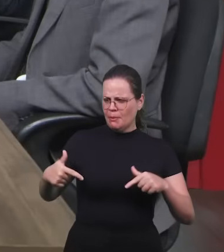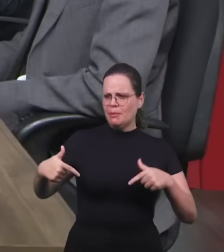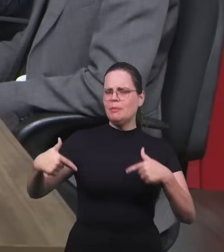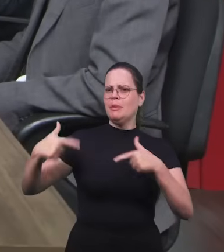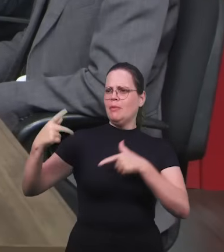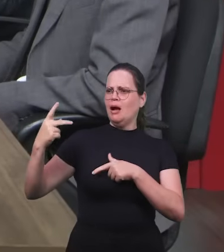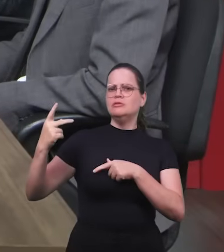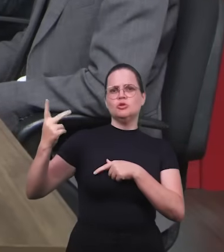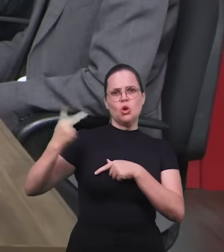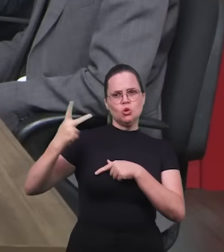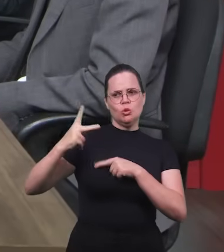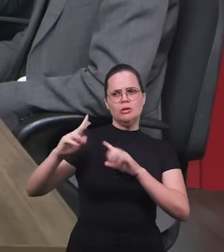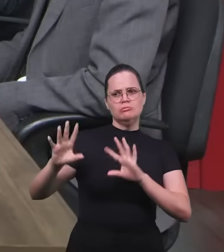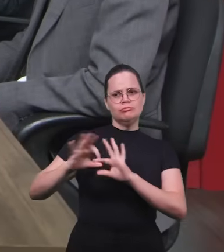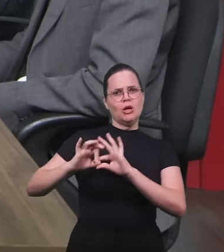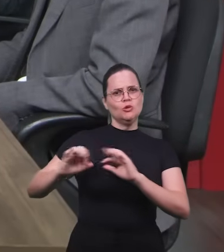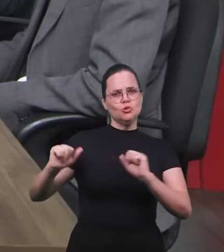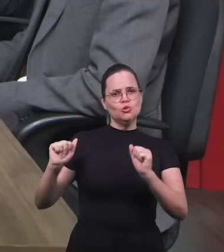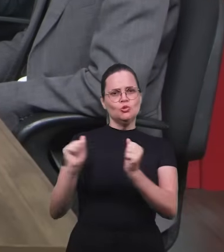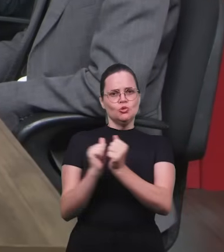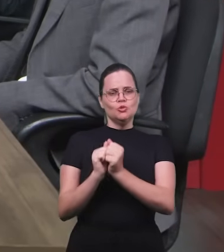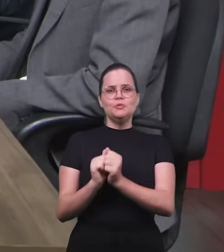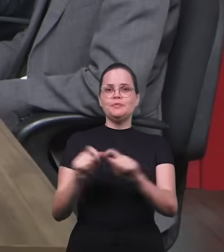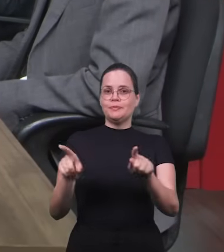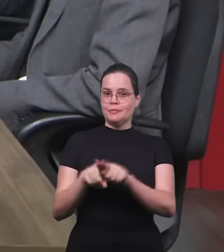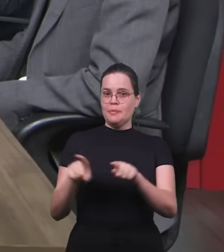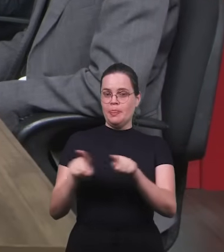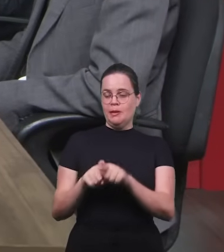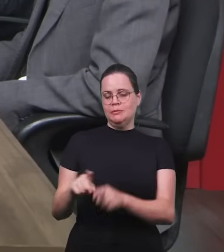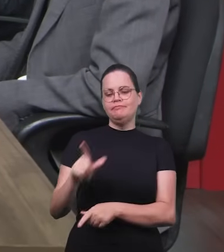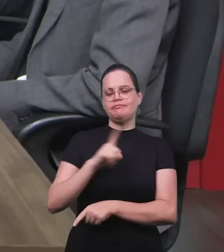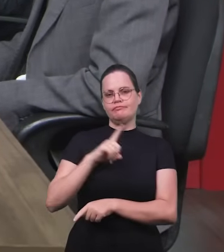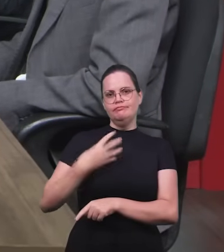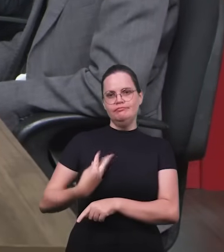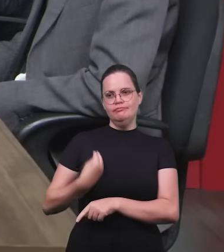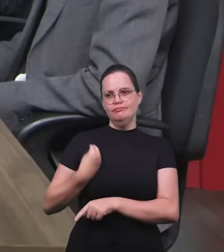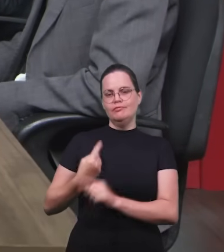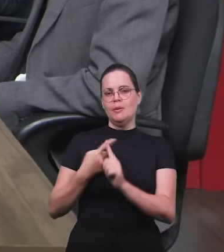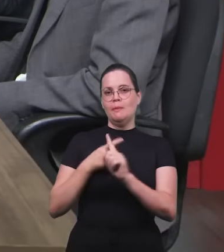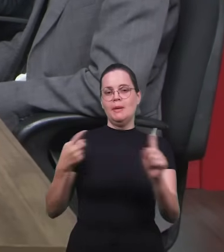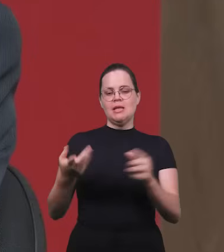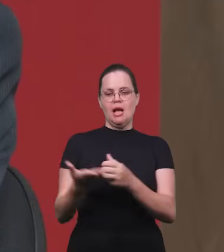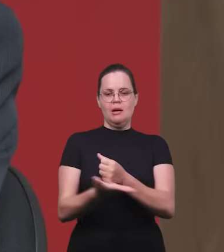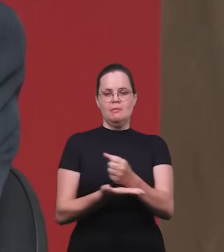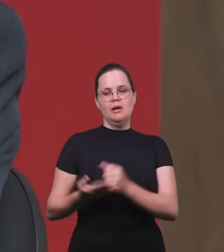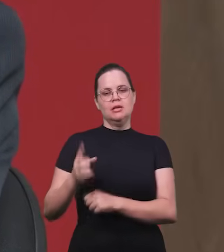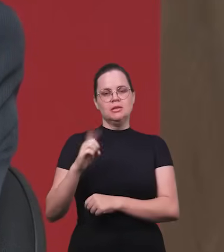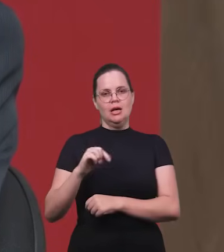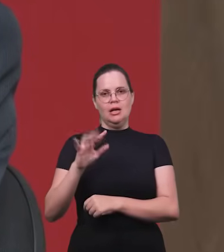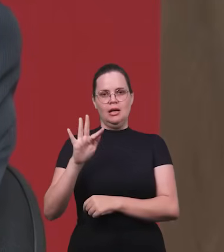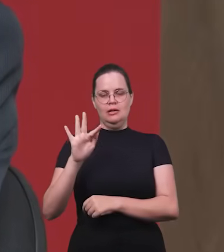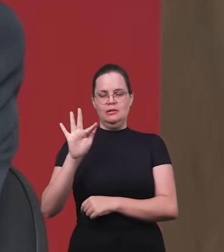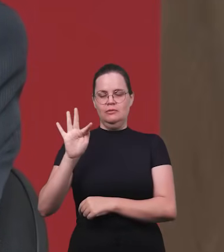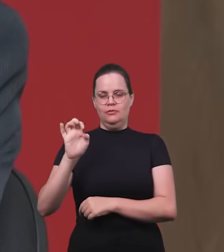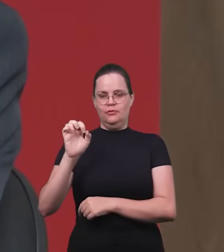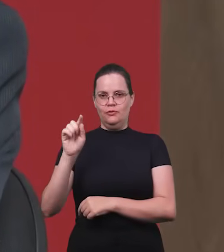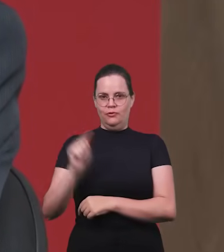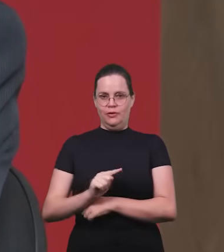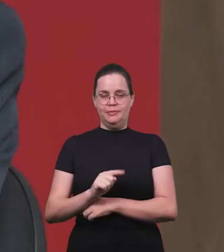realidade espiritual que vivemos, ela é embasada na fé. Mas antes da gente entrar nesse aspecto espiritual, apenas com